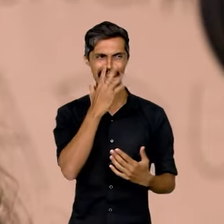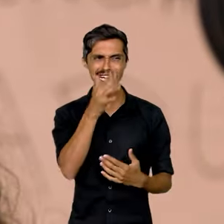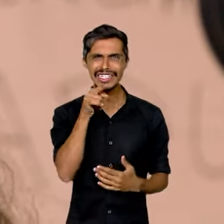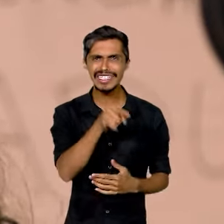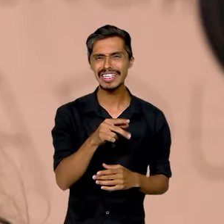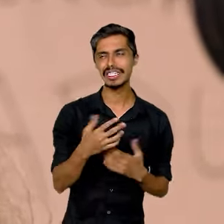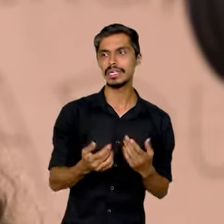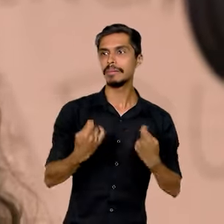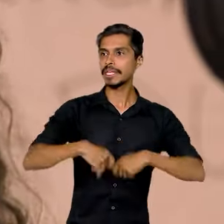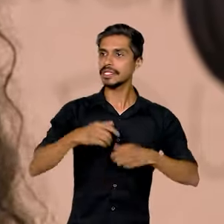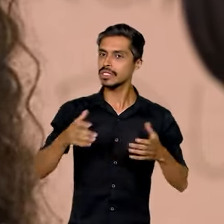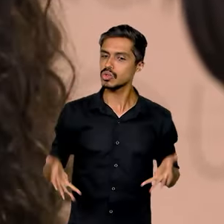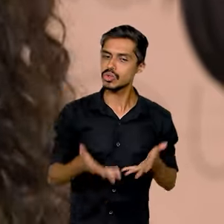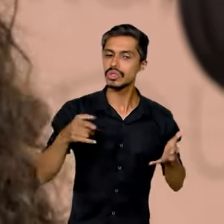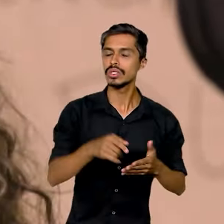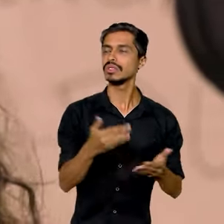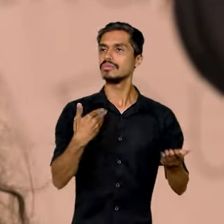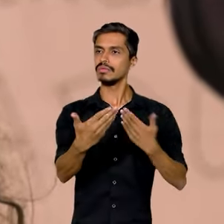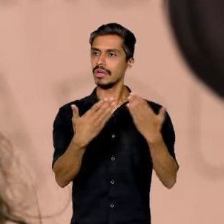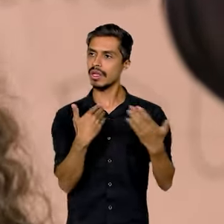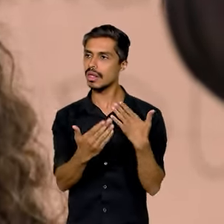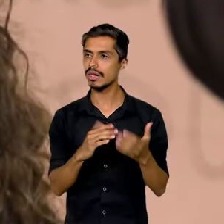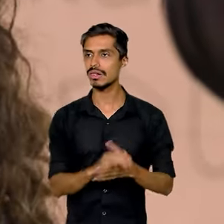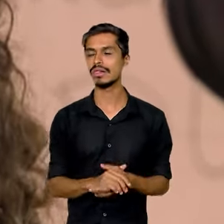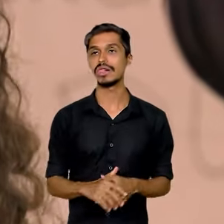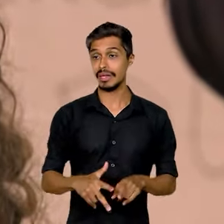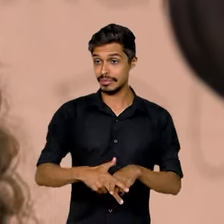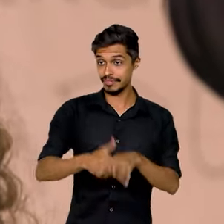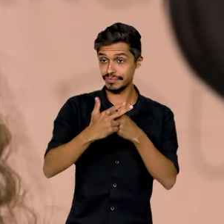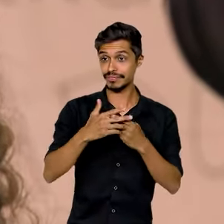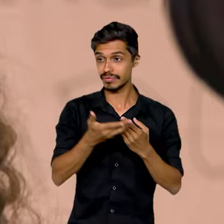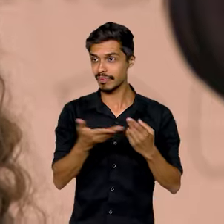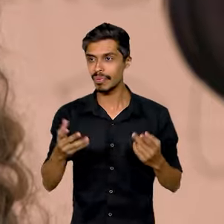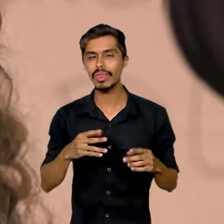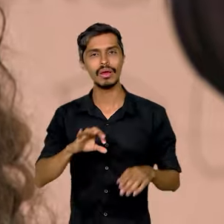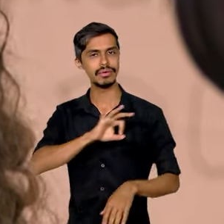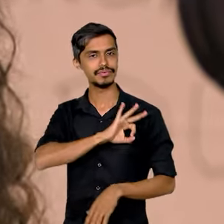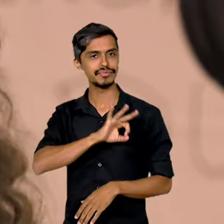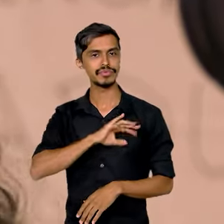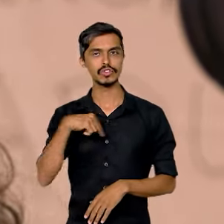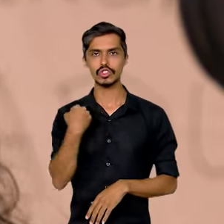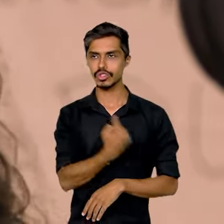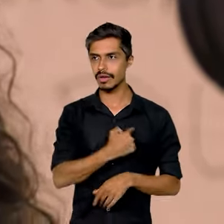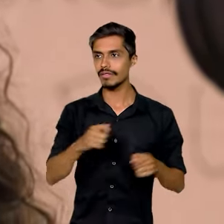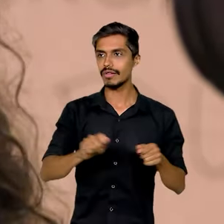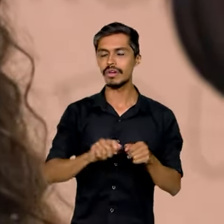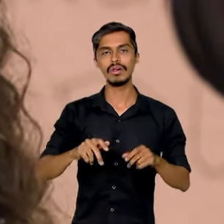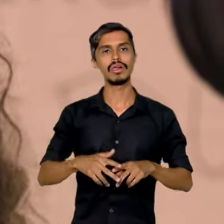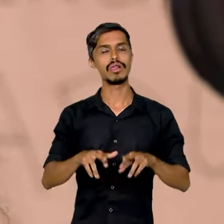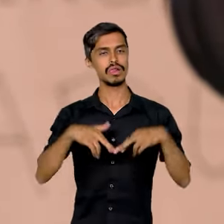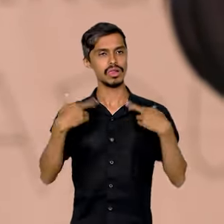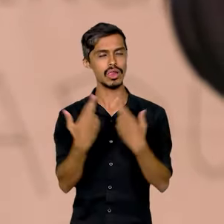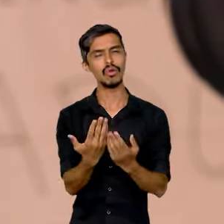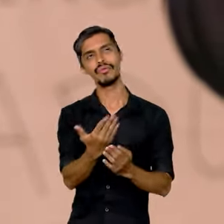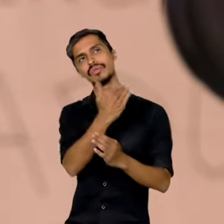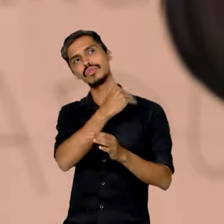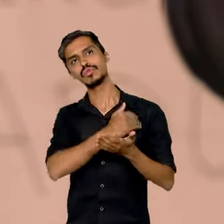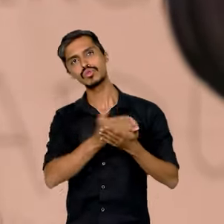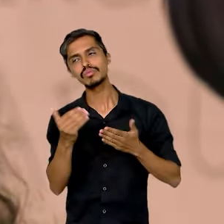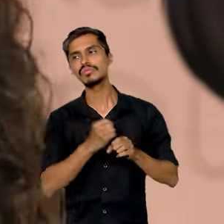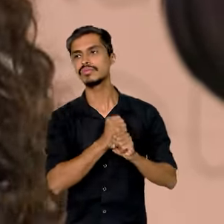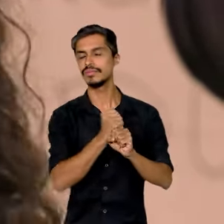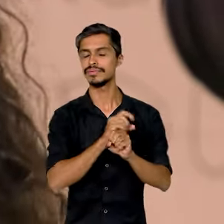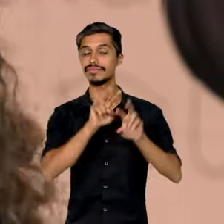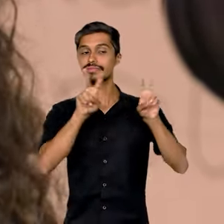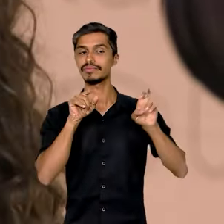seja do diálogo, seja da preparação para esses policiais. A gente tem feito reuniões, né, desde o início do ano sobre isso, porque segurança